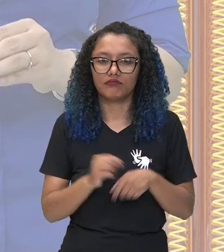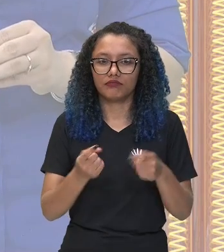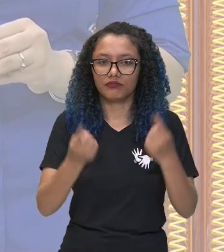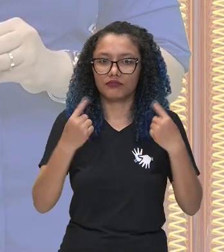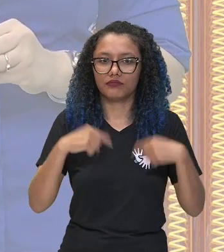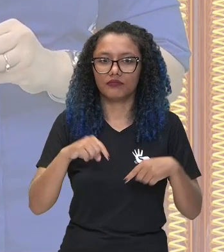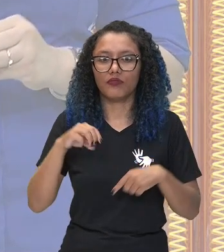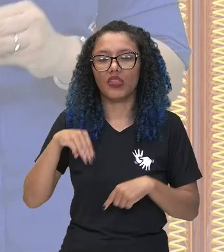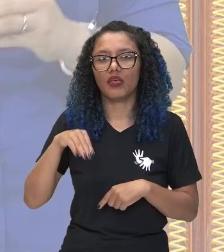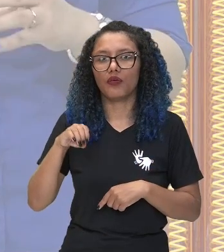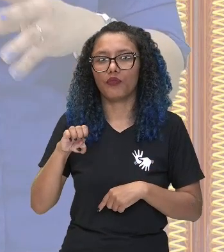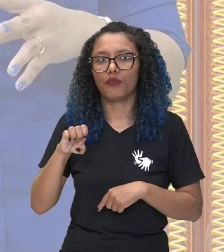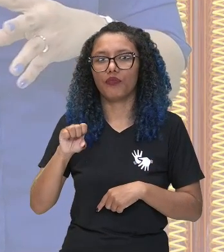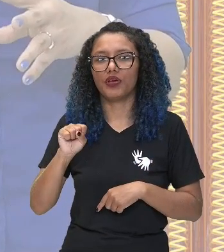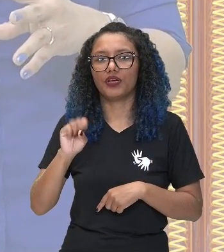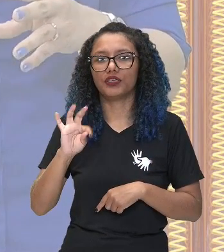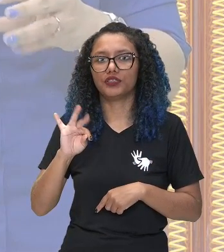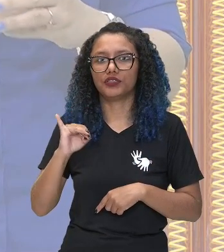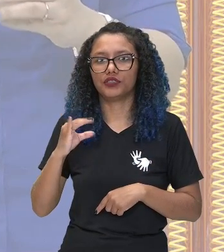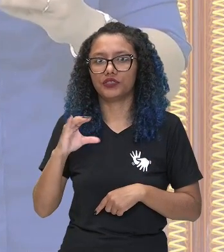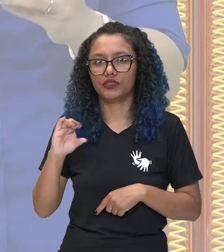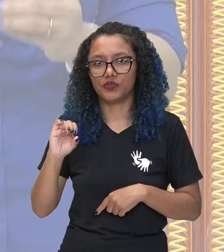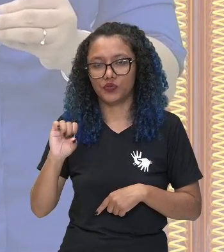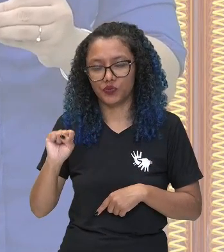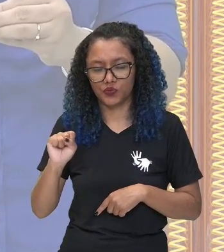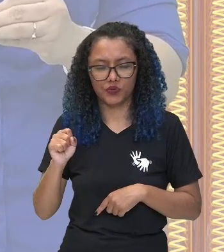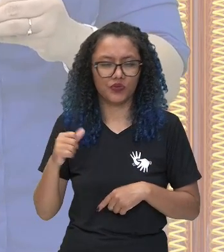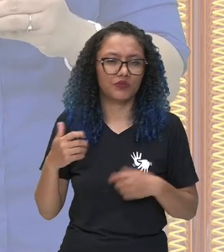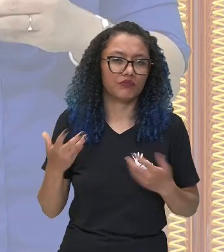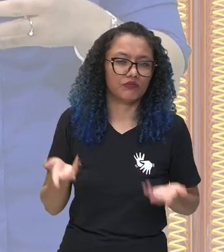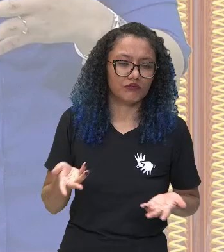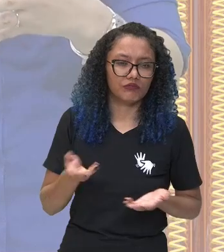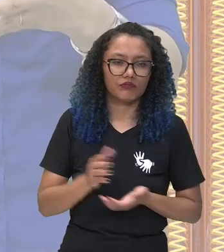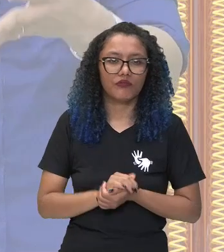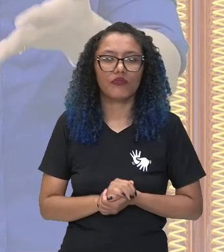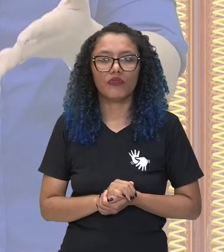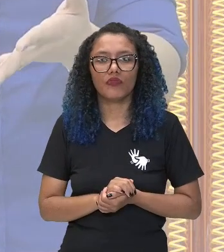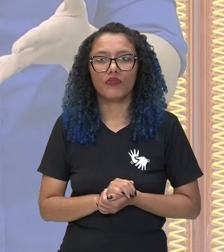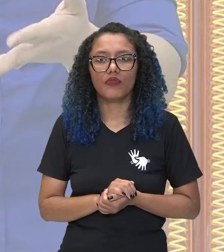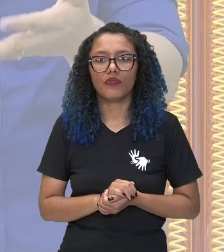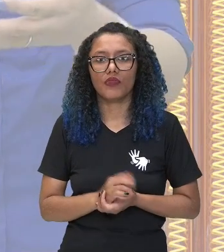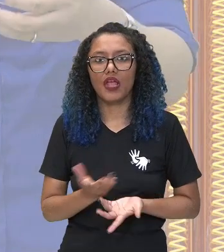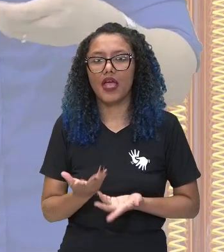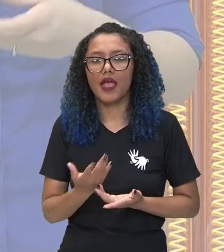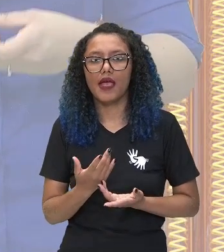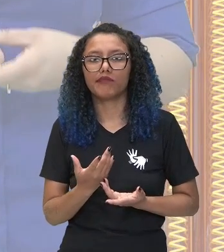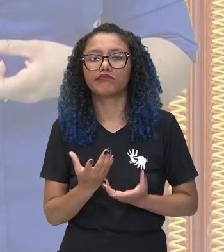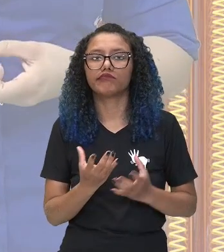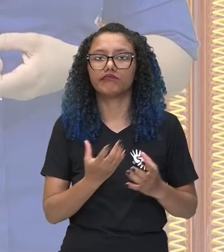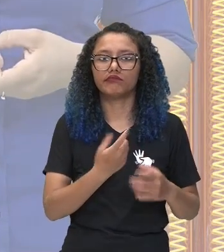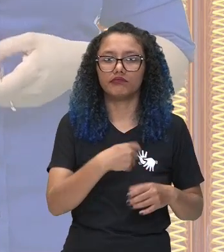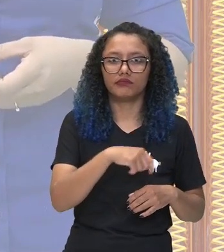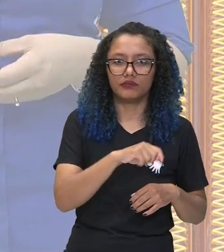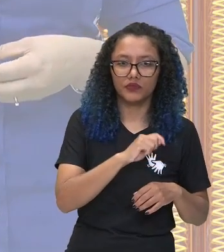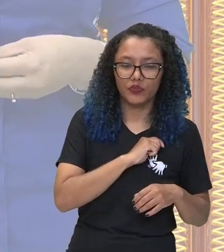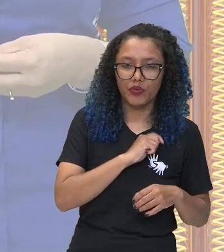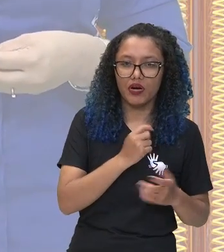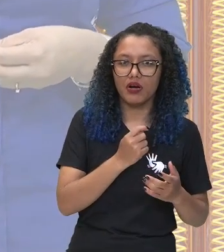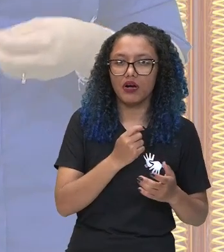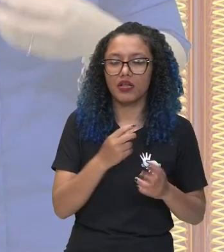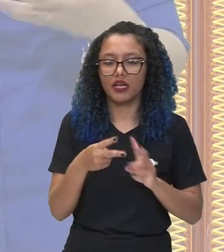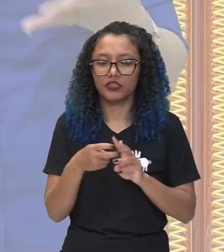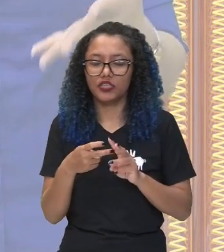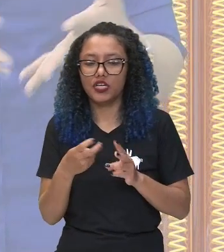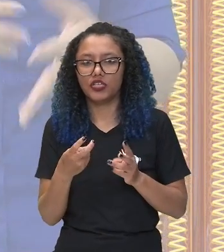aí os mestiços, que é justamente aquelas pessoas frutos de casamentos entre o espanhol e também os